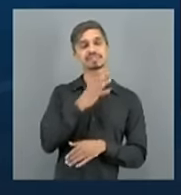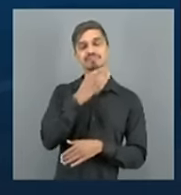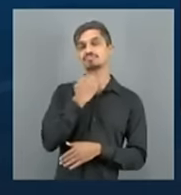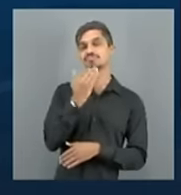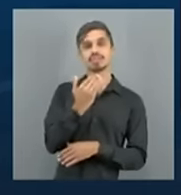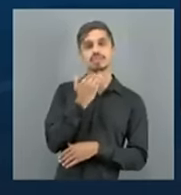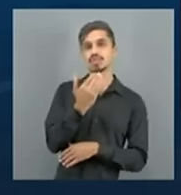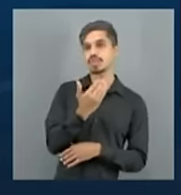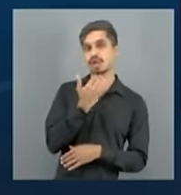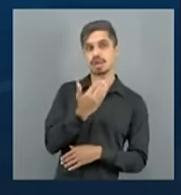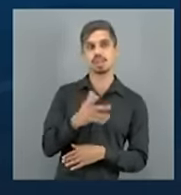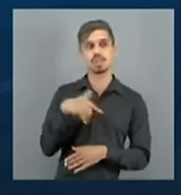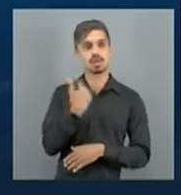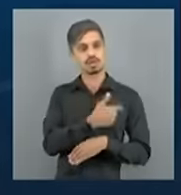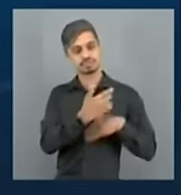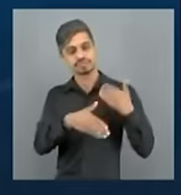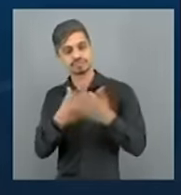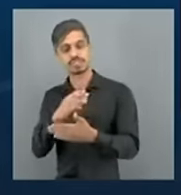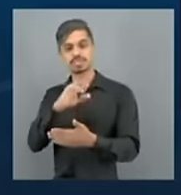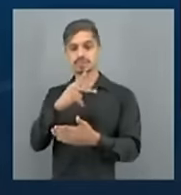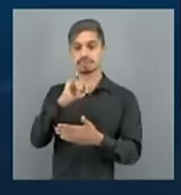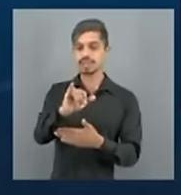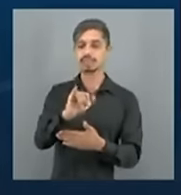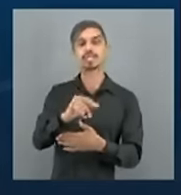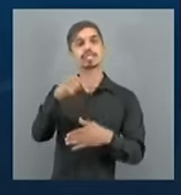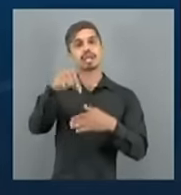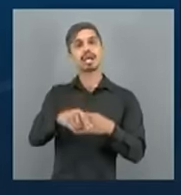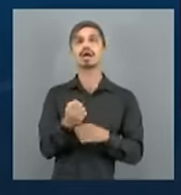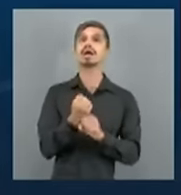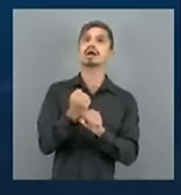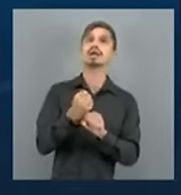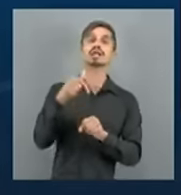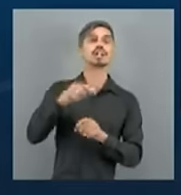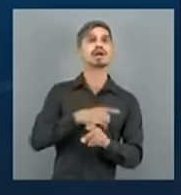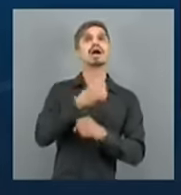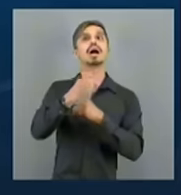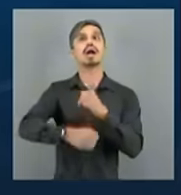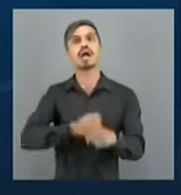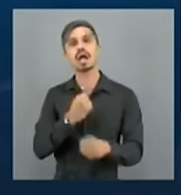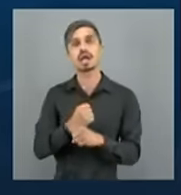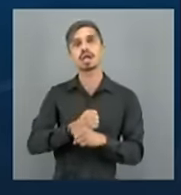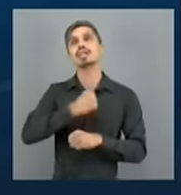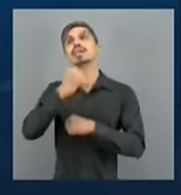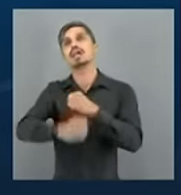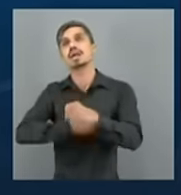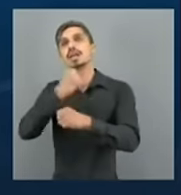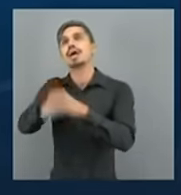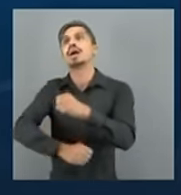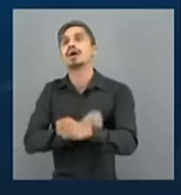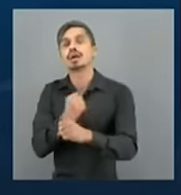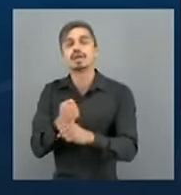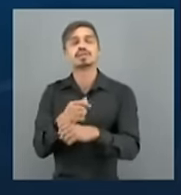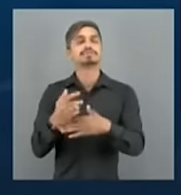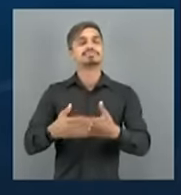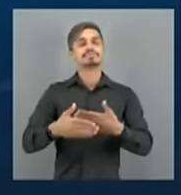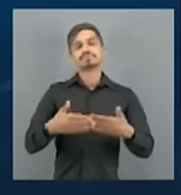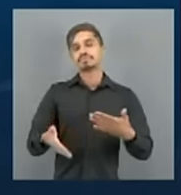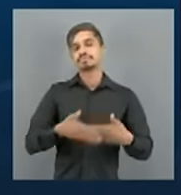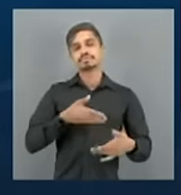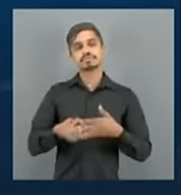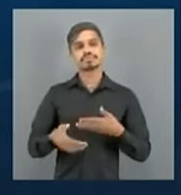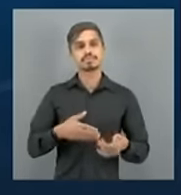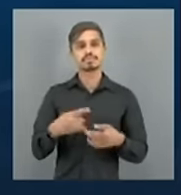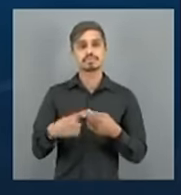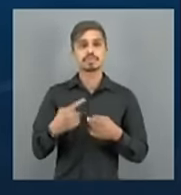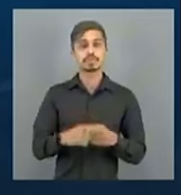por isso e vai ter uma CPI daqui um ano, vai ter uma CPI daqui 2 anos e nunca vai acabar, sabe por quê? Porque a maior máfia está